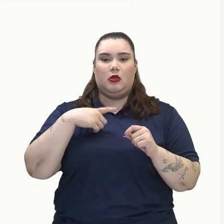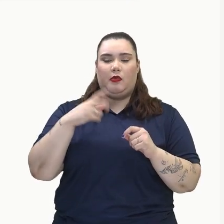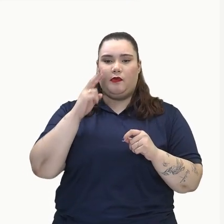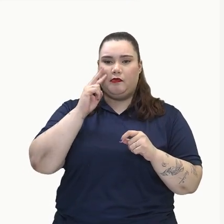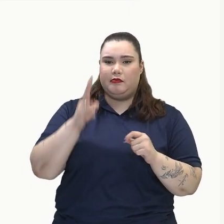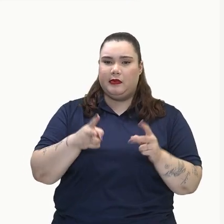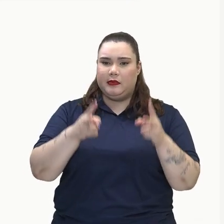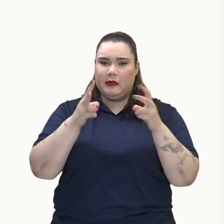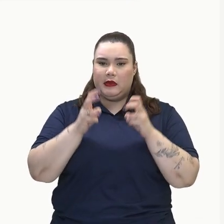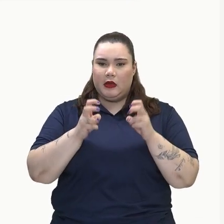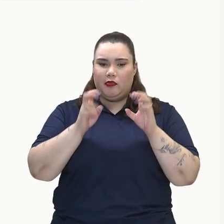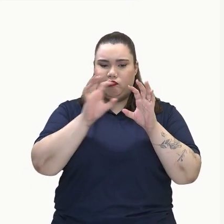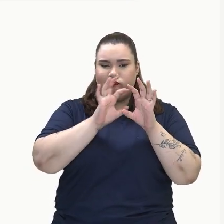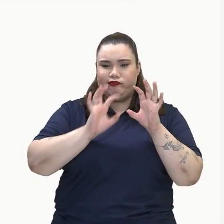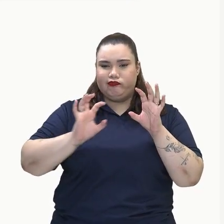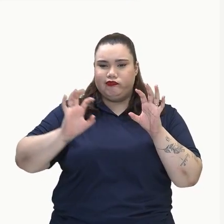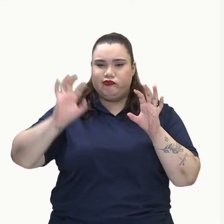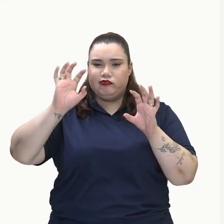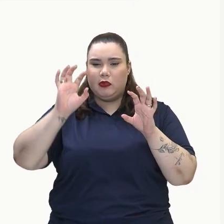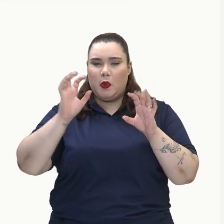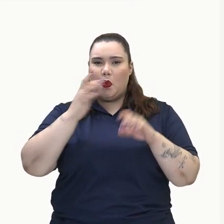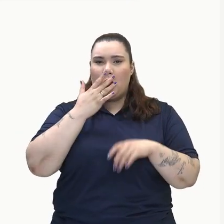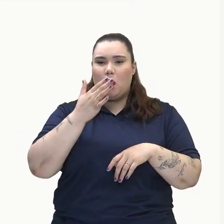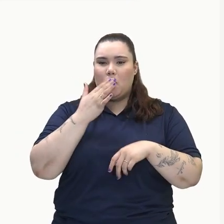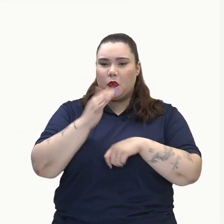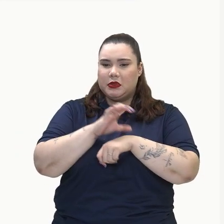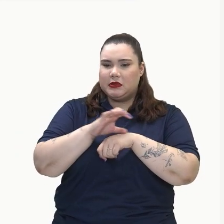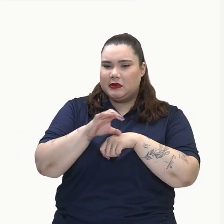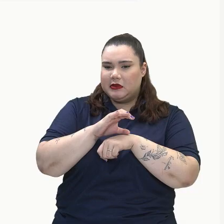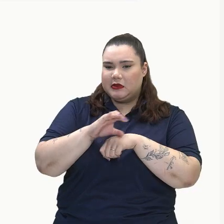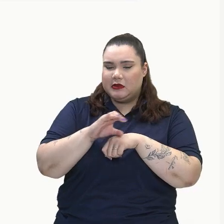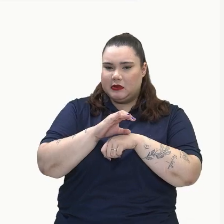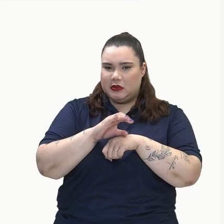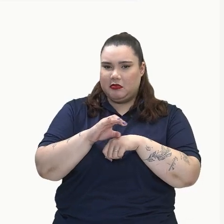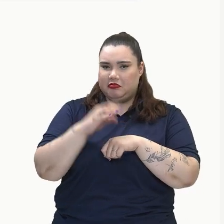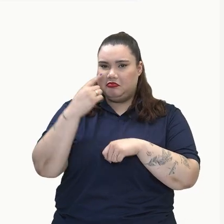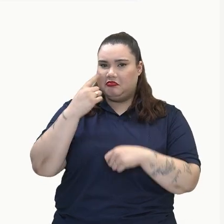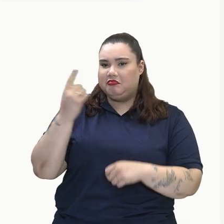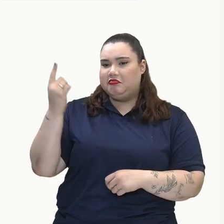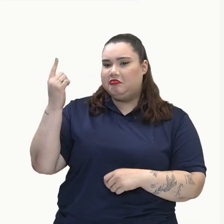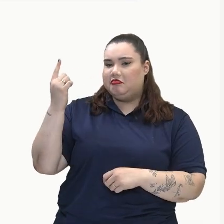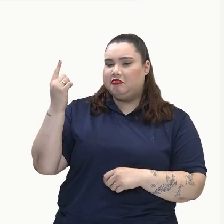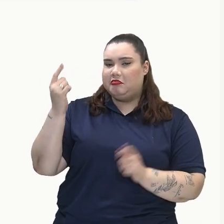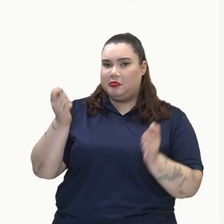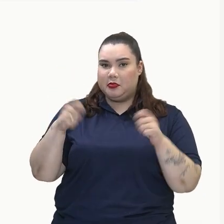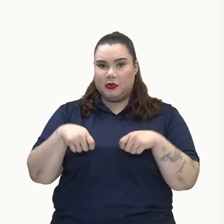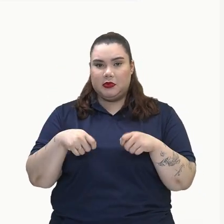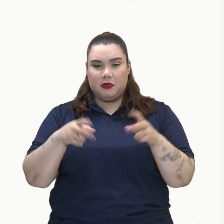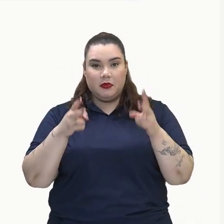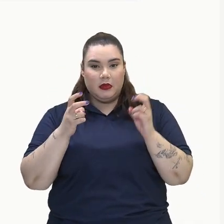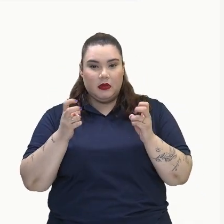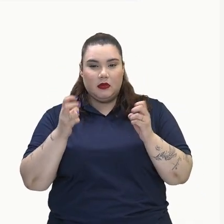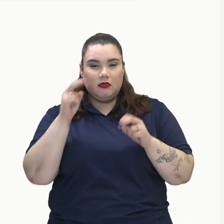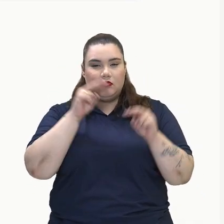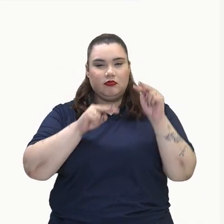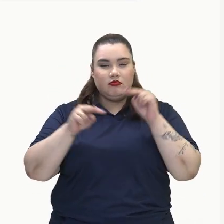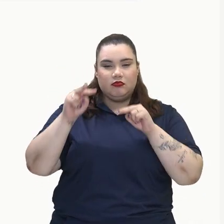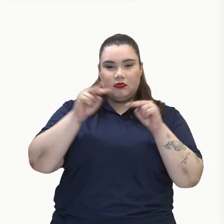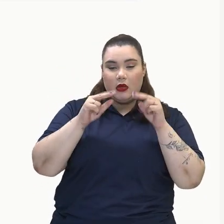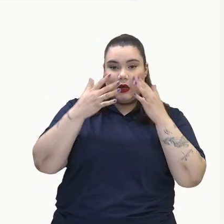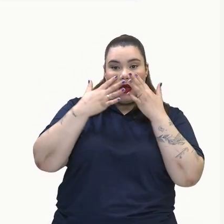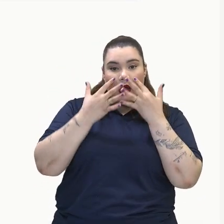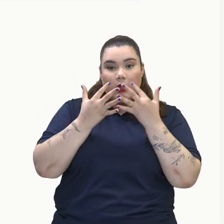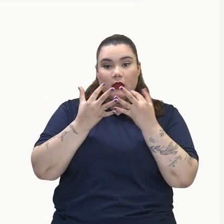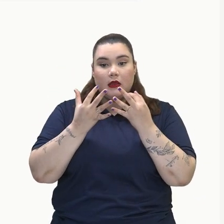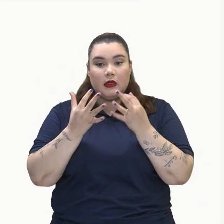mancha cinza que eu tenho aqui na parte colorida. Vocês conseguem visualizar, talvez com um pouco mais de